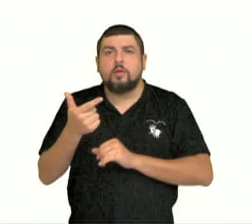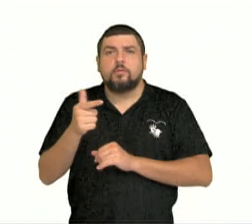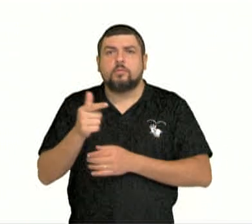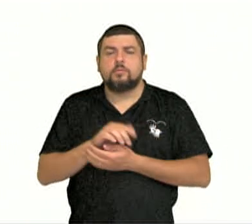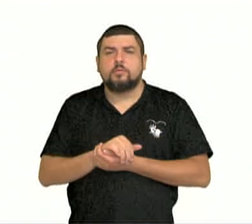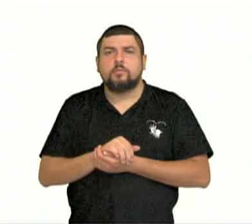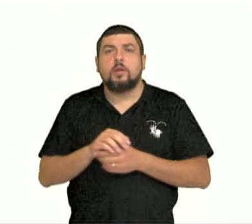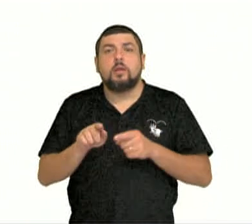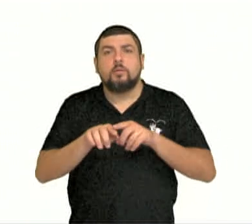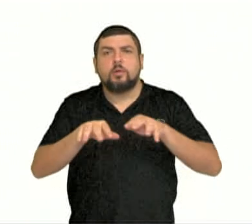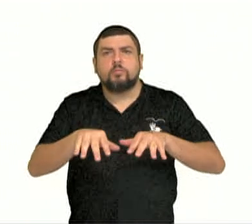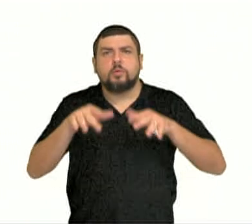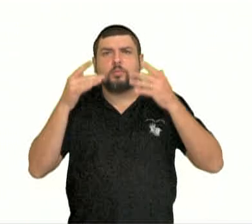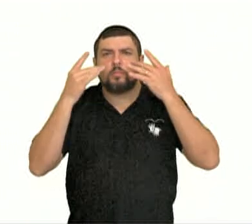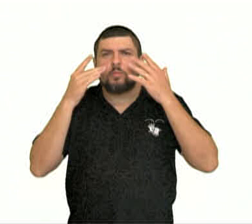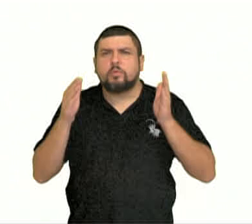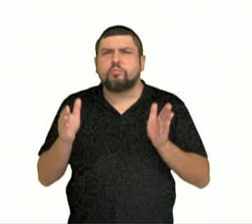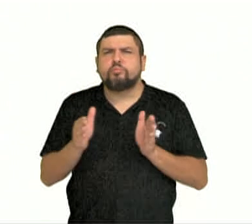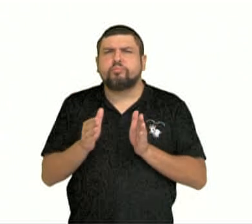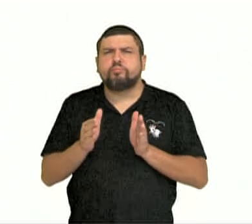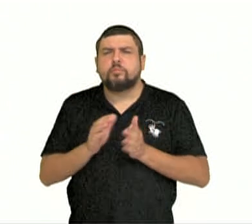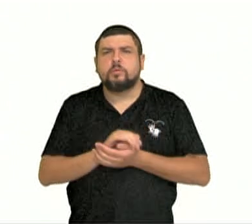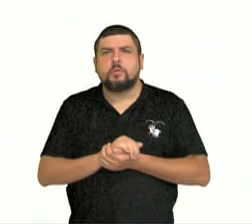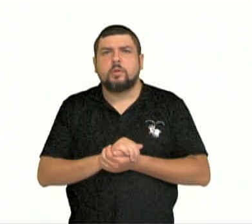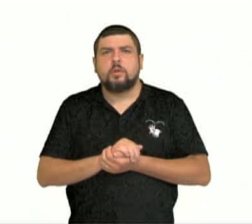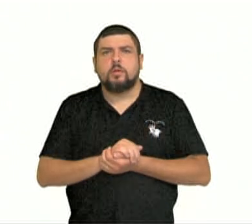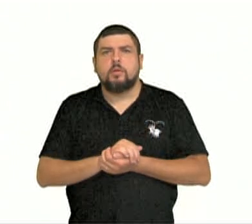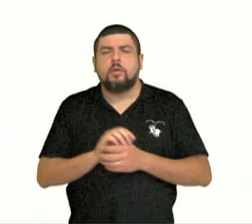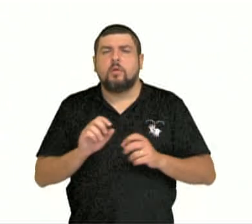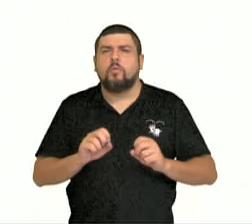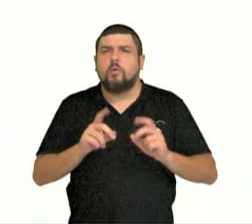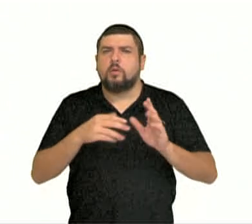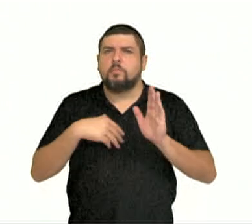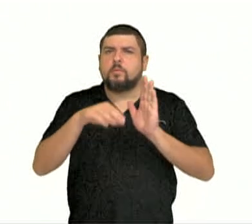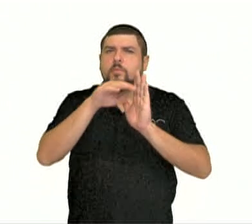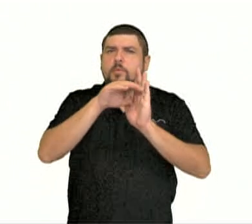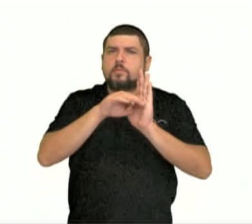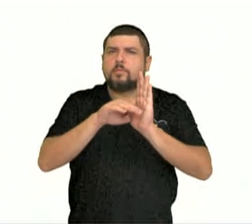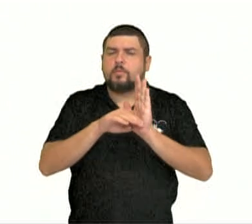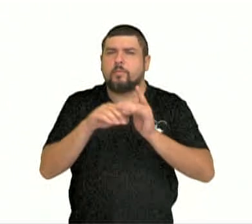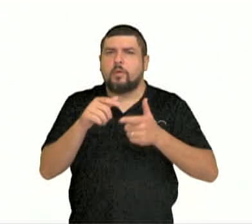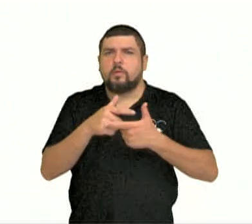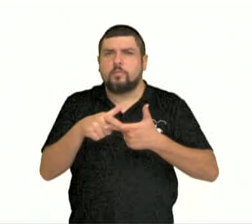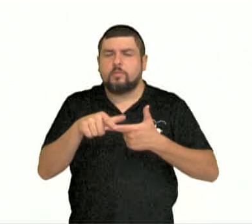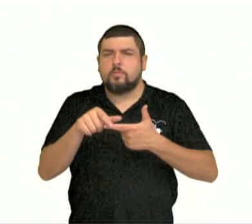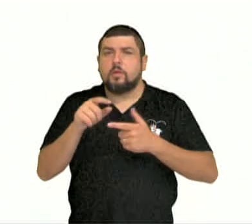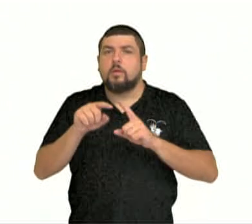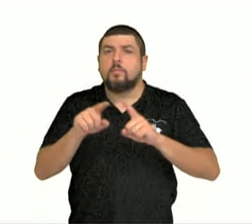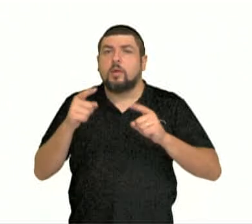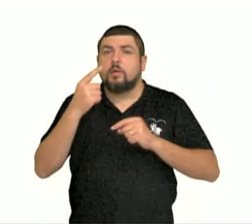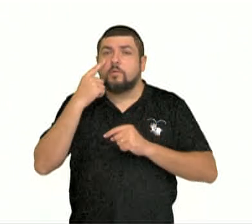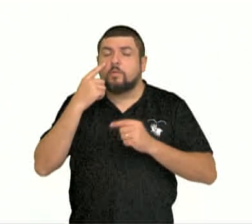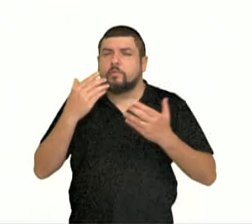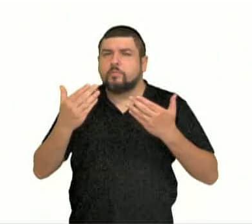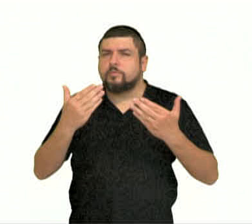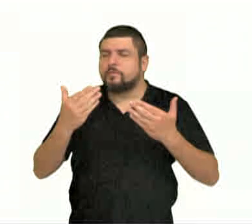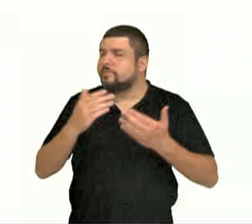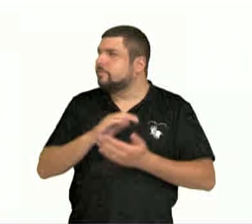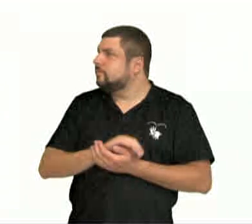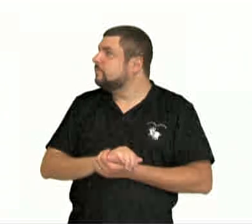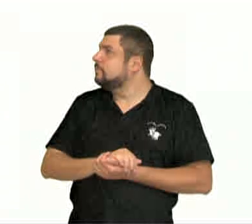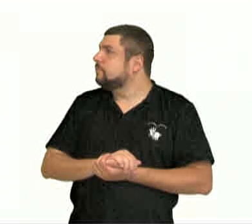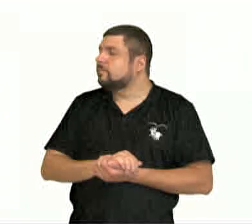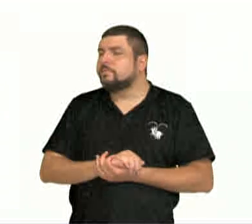algumas opções, você pode não ter elencado nessa mesma ordem, mas dá uma conferida se você colocou alguma dessas possibilidades.